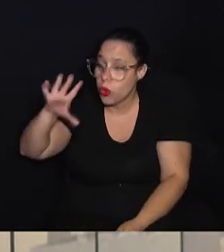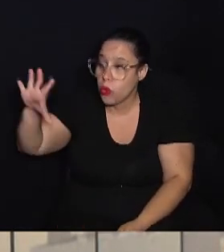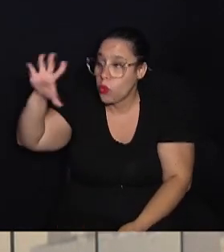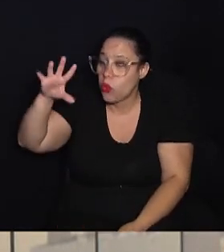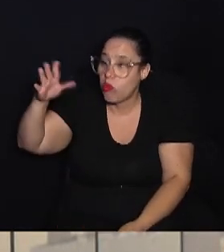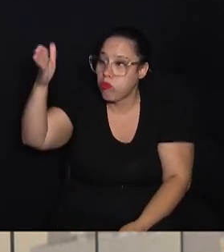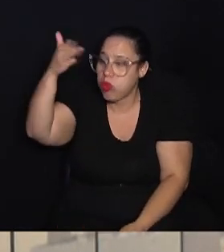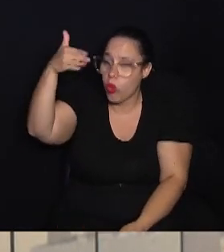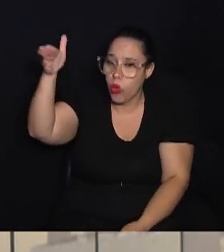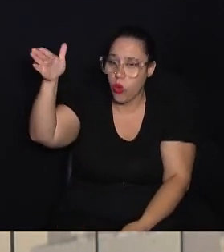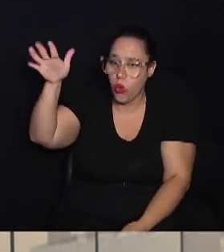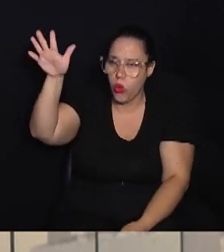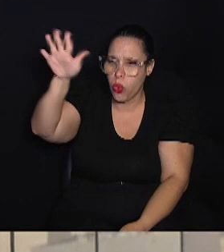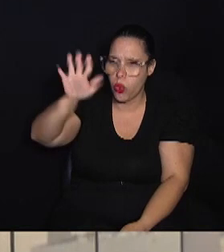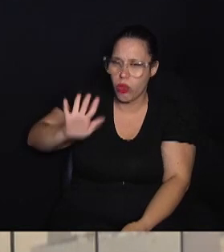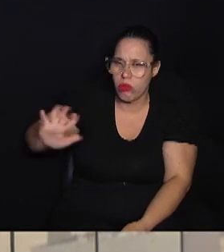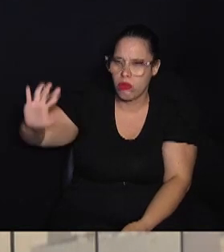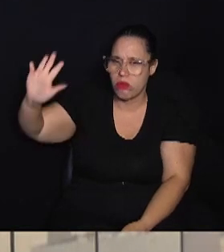de fumaça,